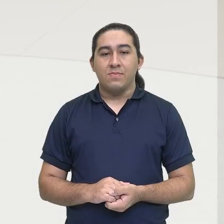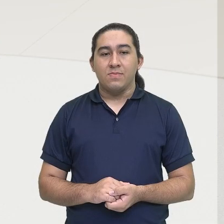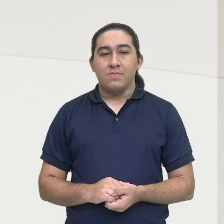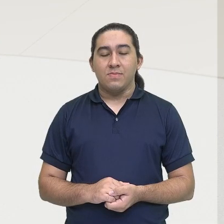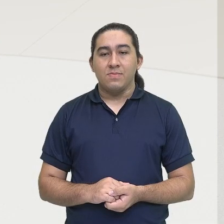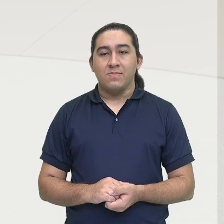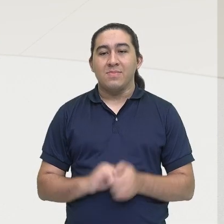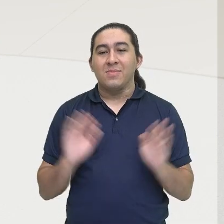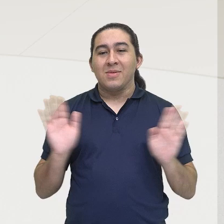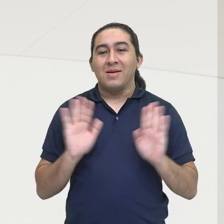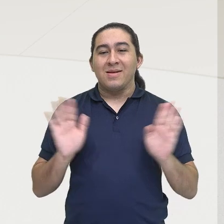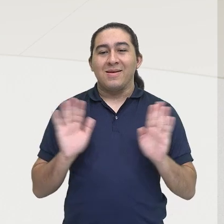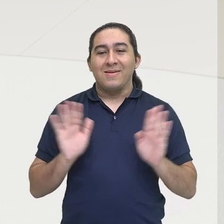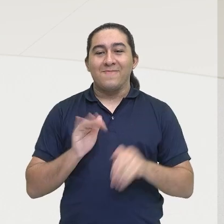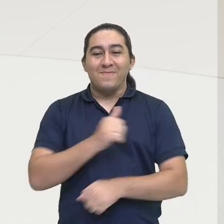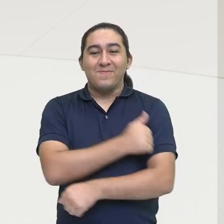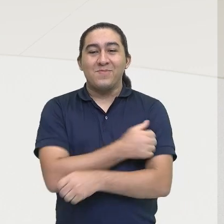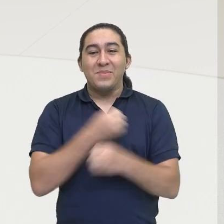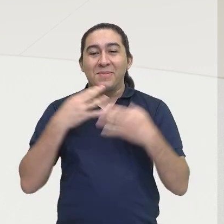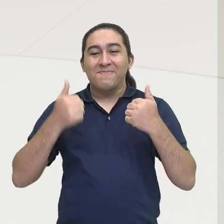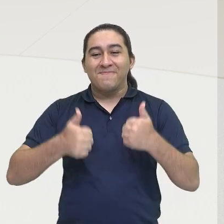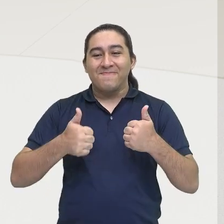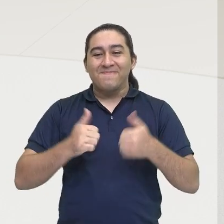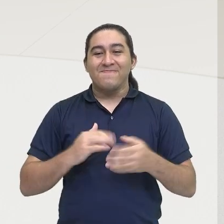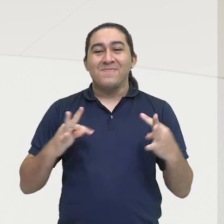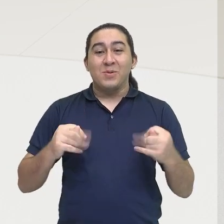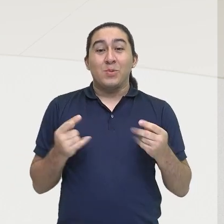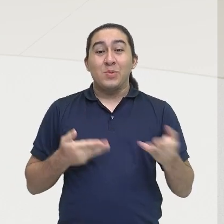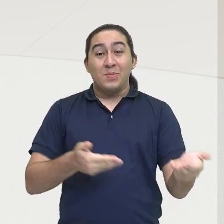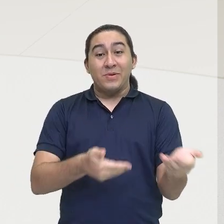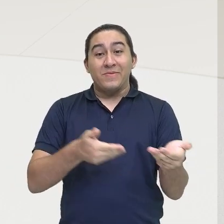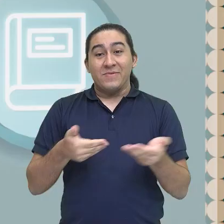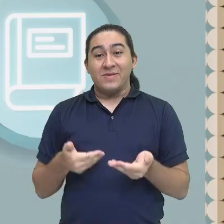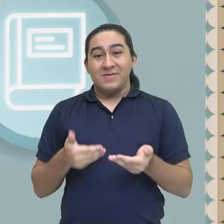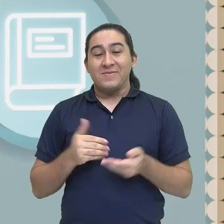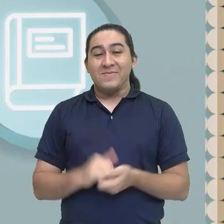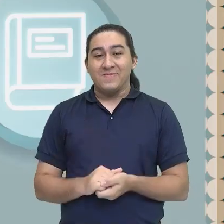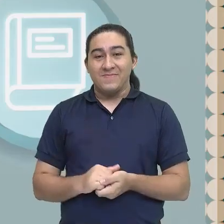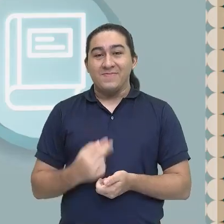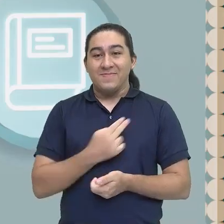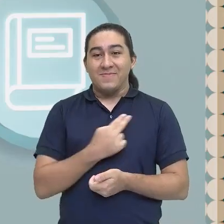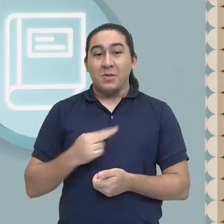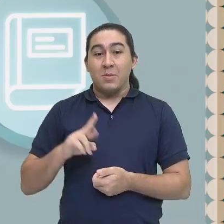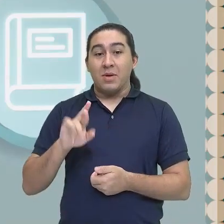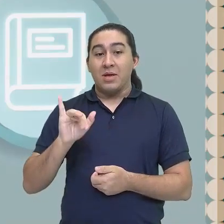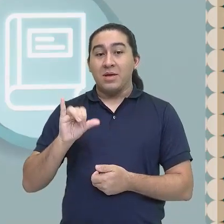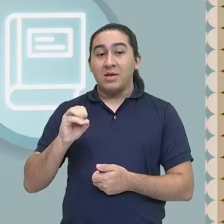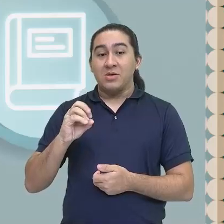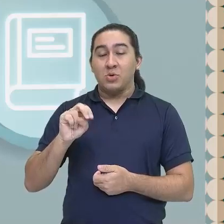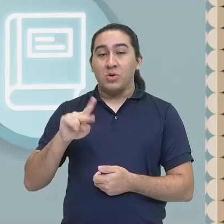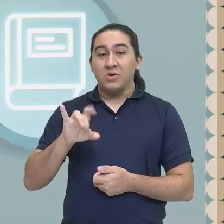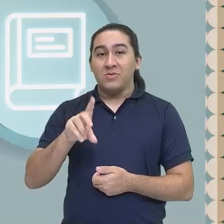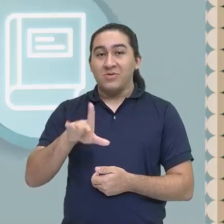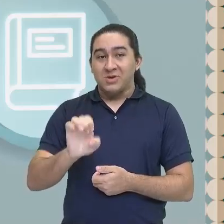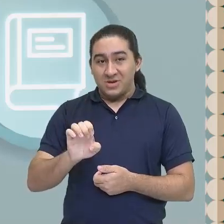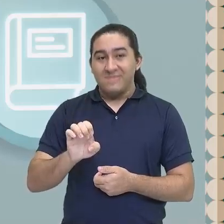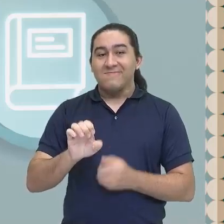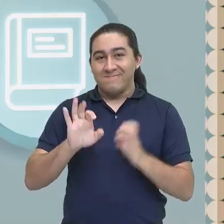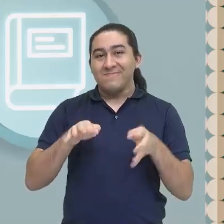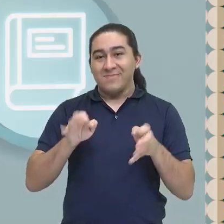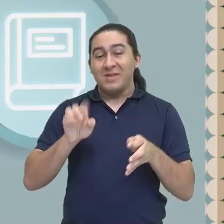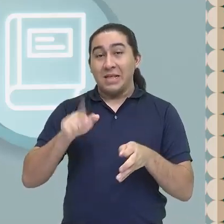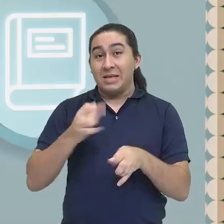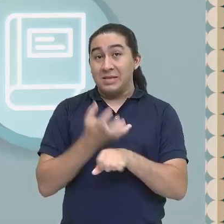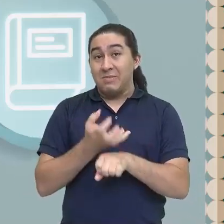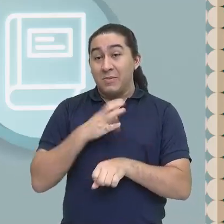Olá, queridos alunos, tudo bem? Sejam todos muito bem-vindos. Eu sou a professora Risonilde Araújo, professora de